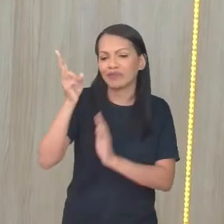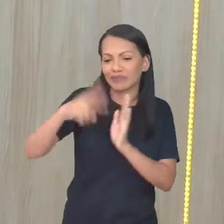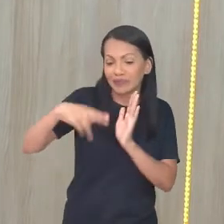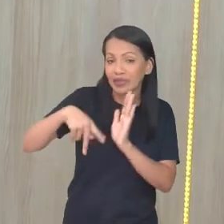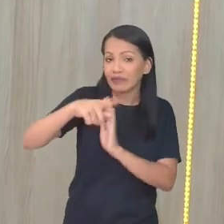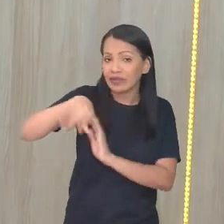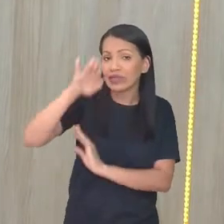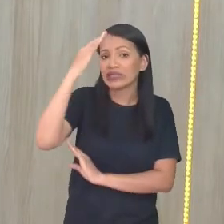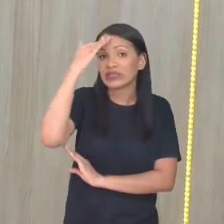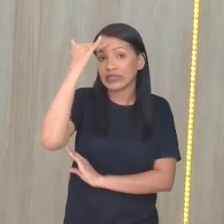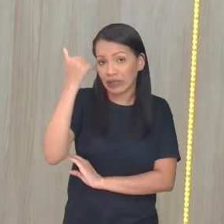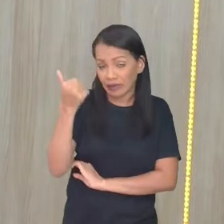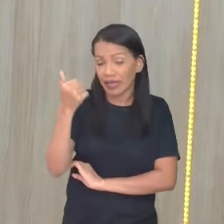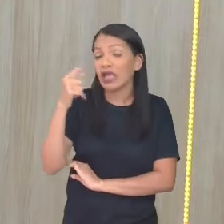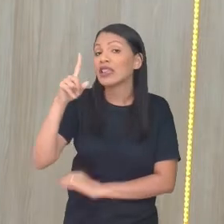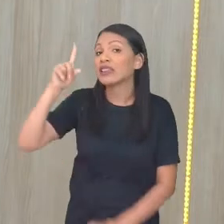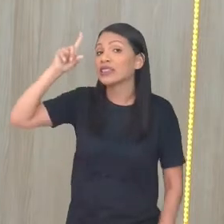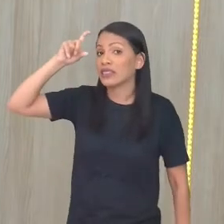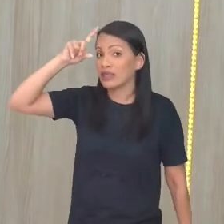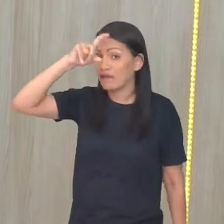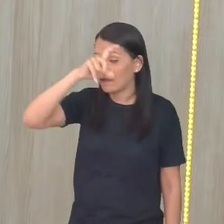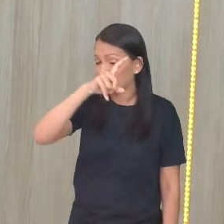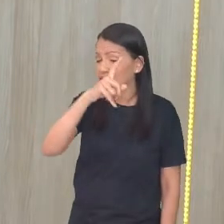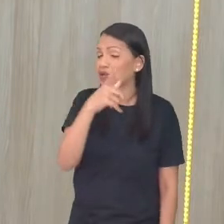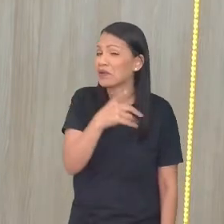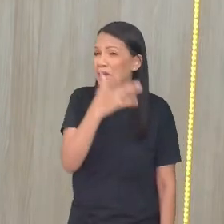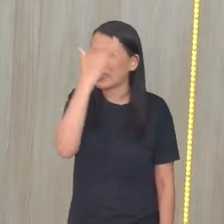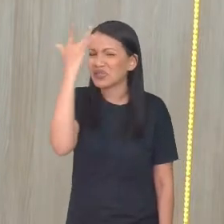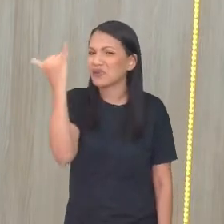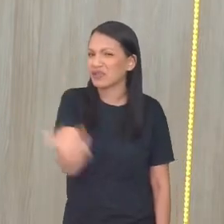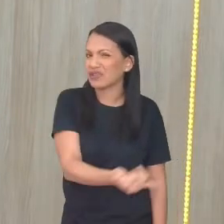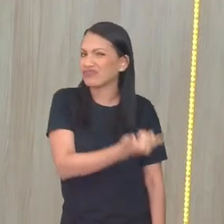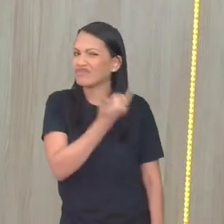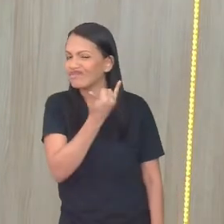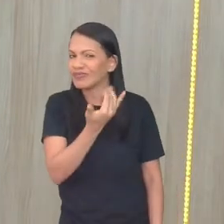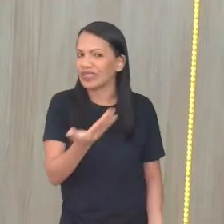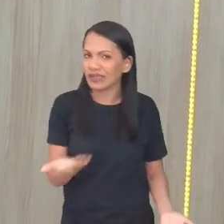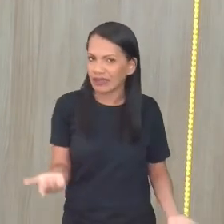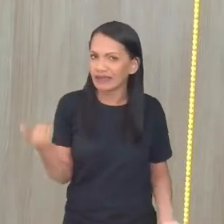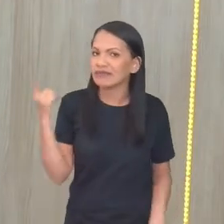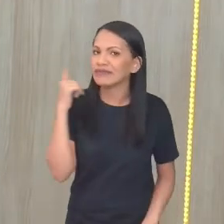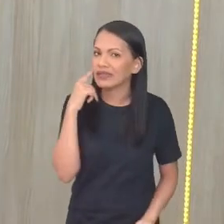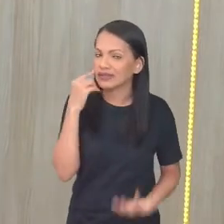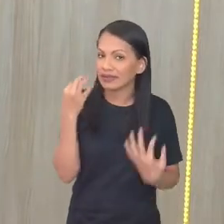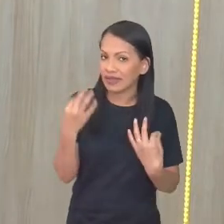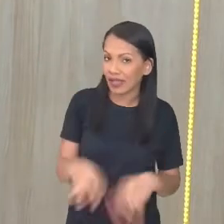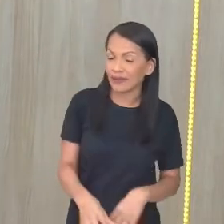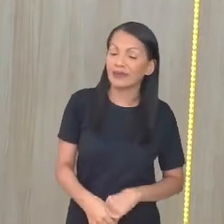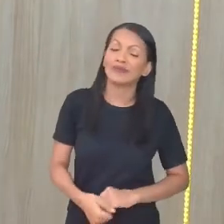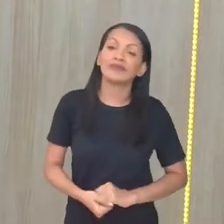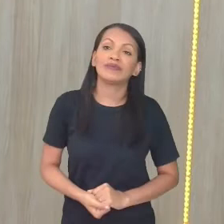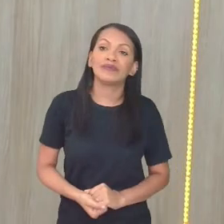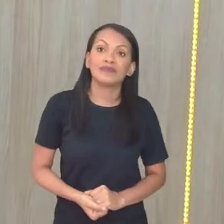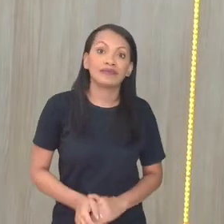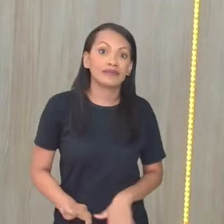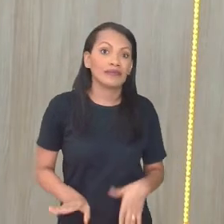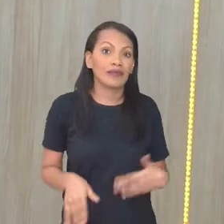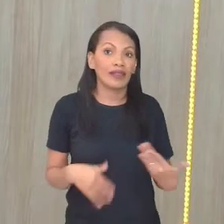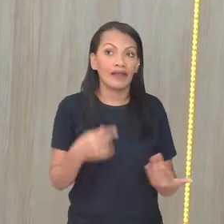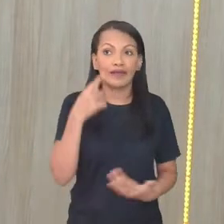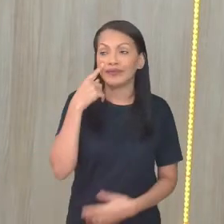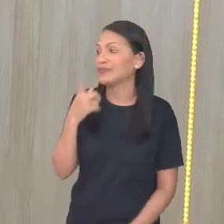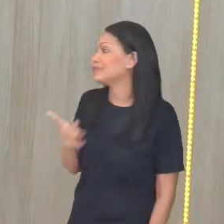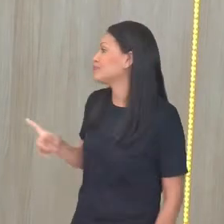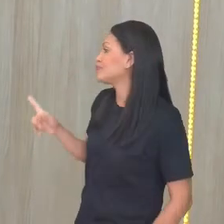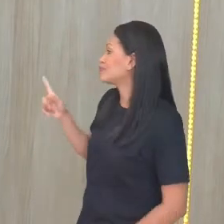sabe, mais difícil torna-se para que você seja enganado, enganada, né? Então, veja aqui a